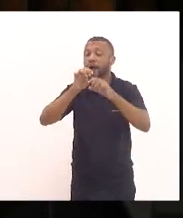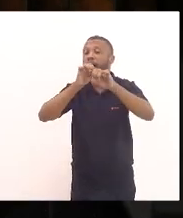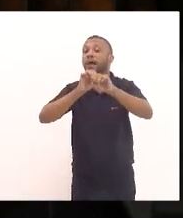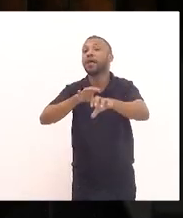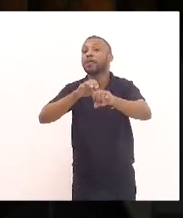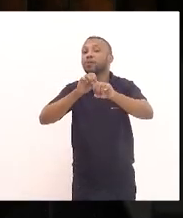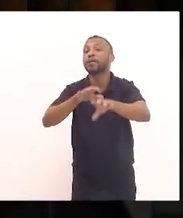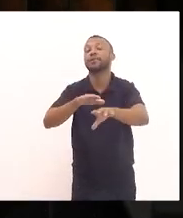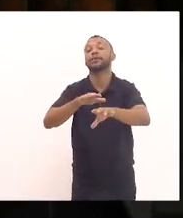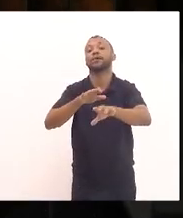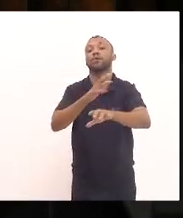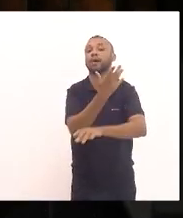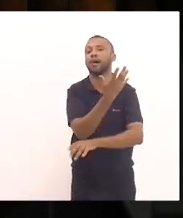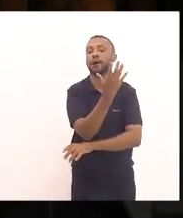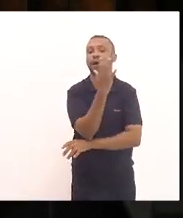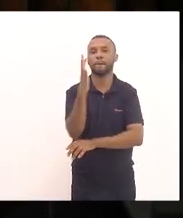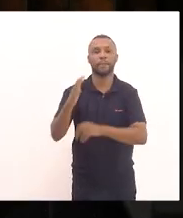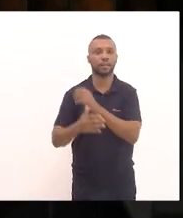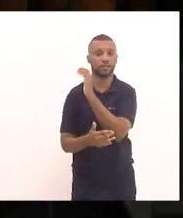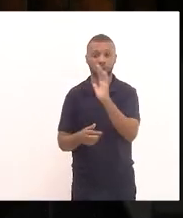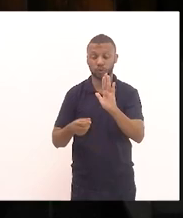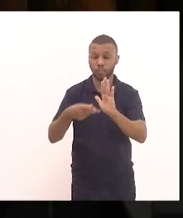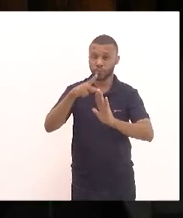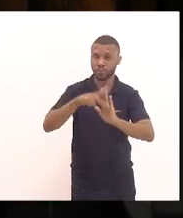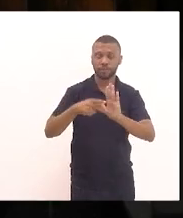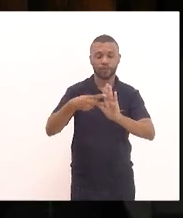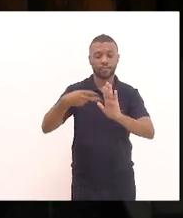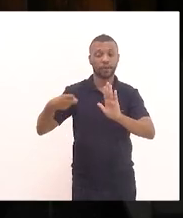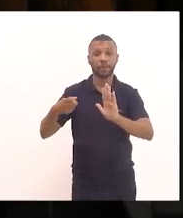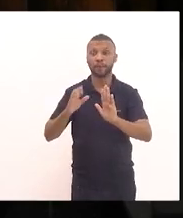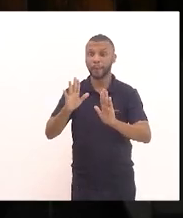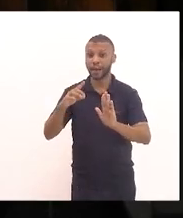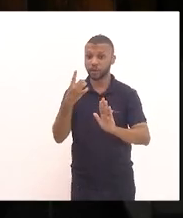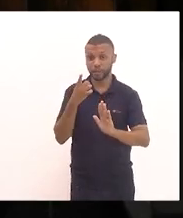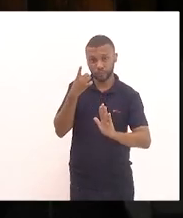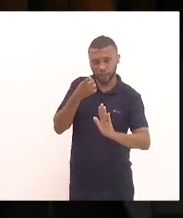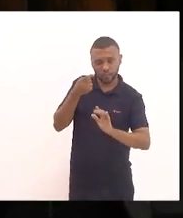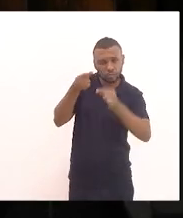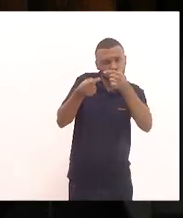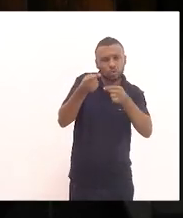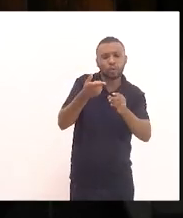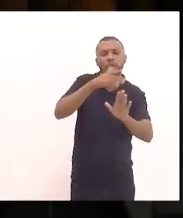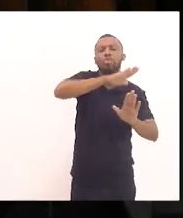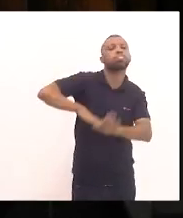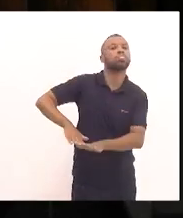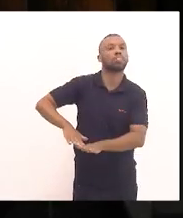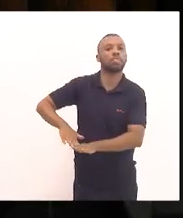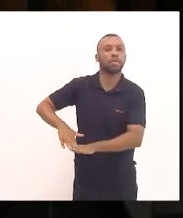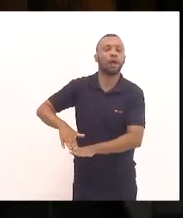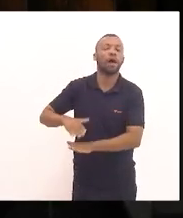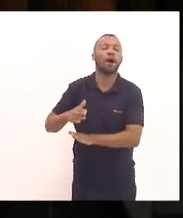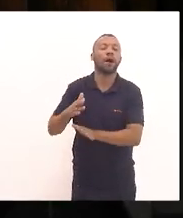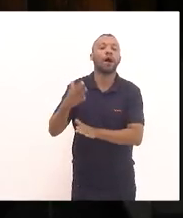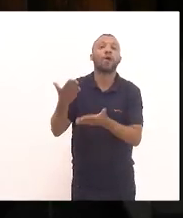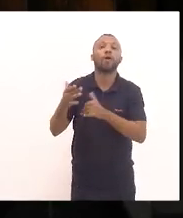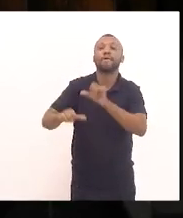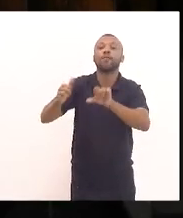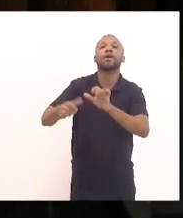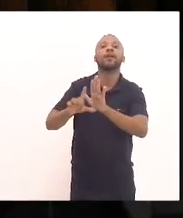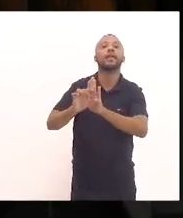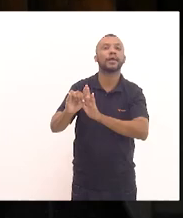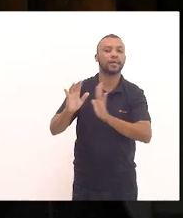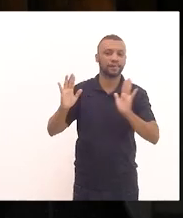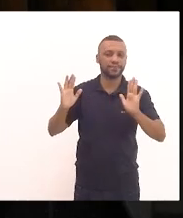ambiental. Esse projeto foi vetado, mas nós derrubamos o veto e virou lei. O que, que significa isso? Se